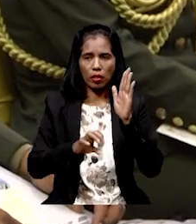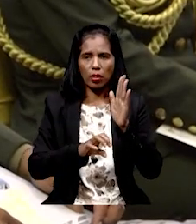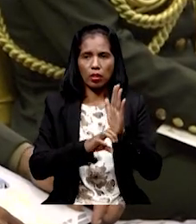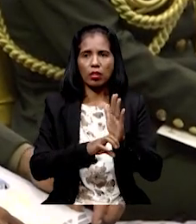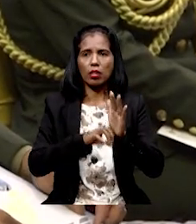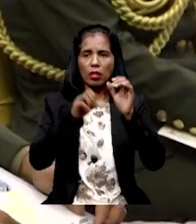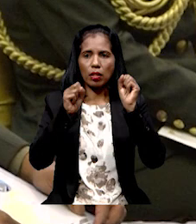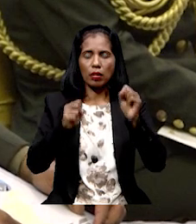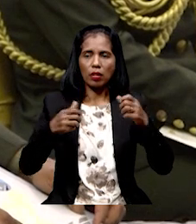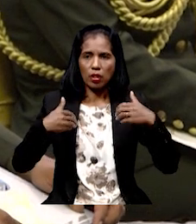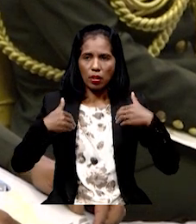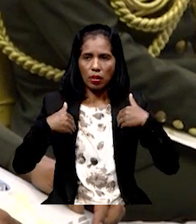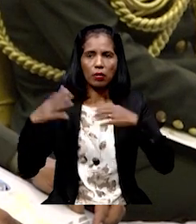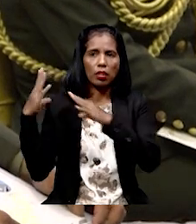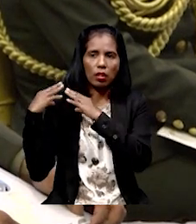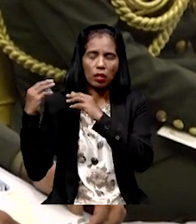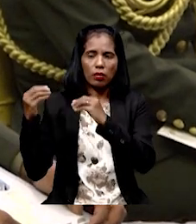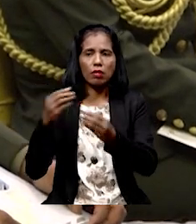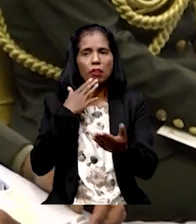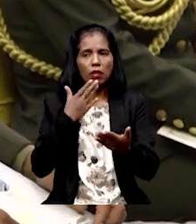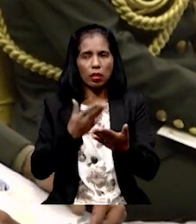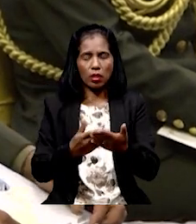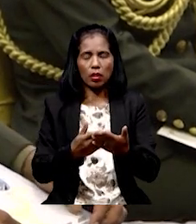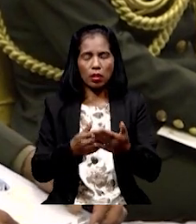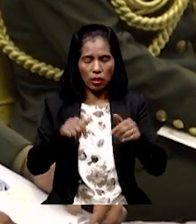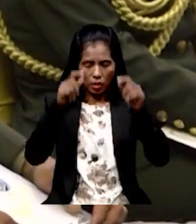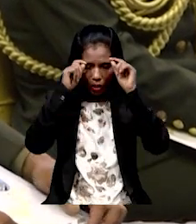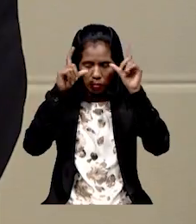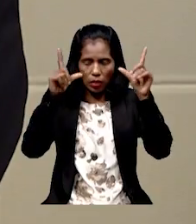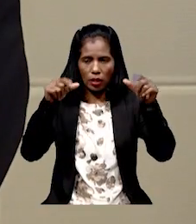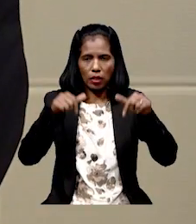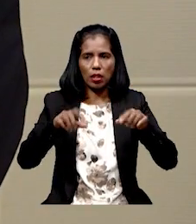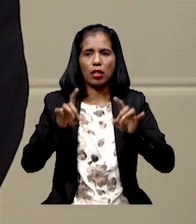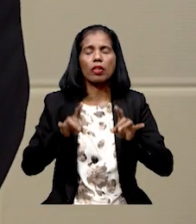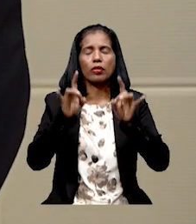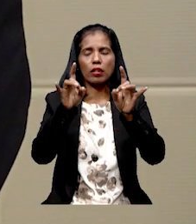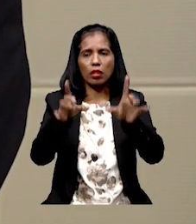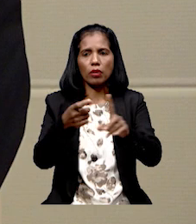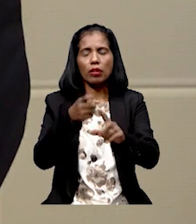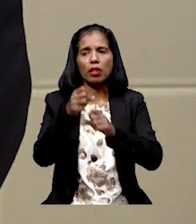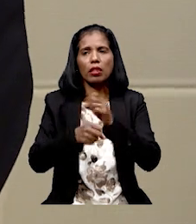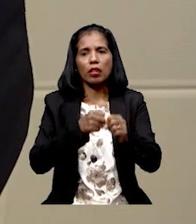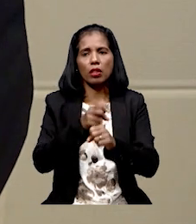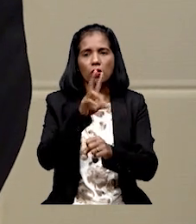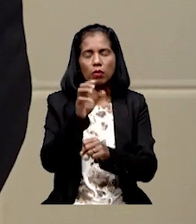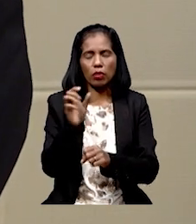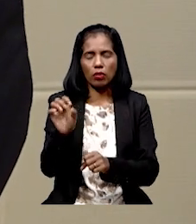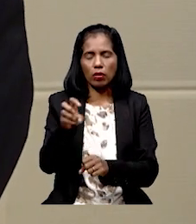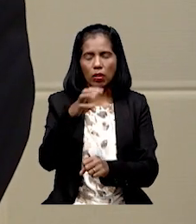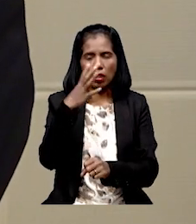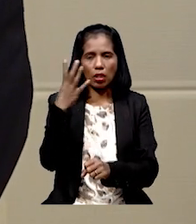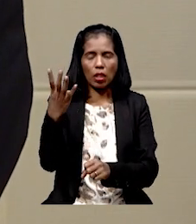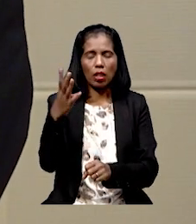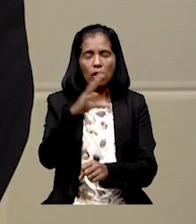Armada, no ihamos experiência no da Adido e Defesa Timor-Leste e Austrália, usi Tinaringrua Sanur Singhat, to Tinaringrua Sanur